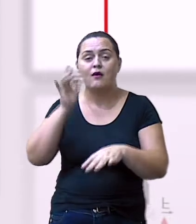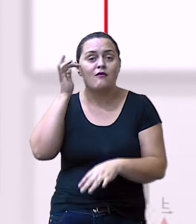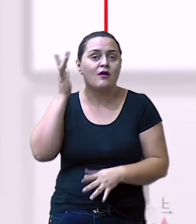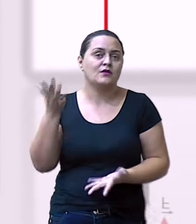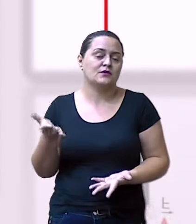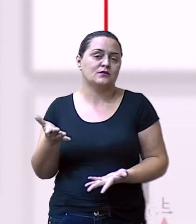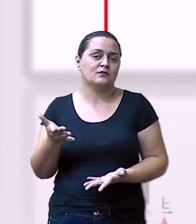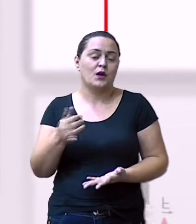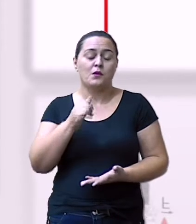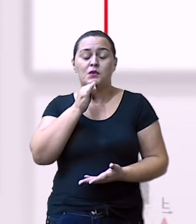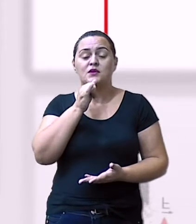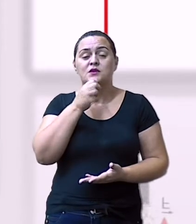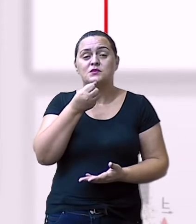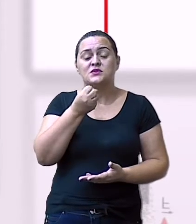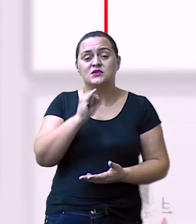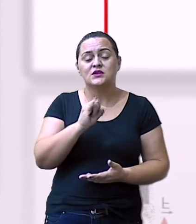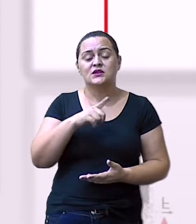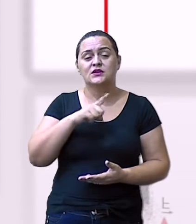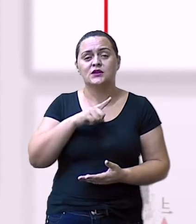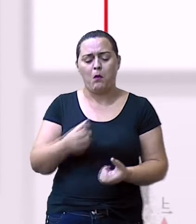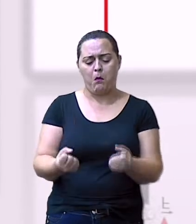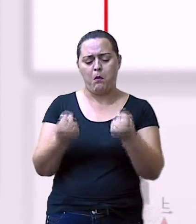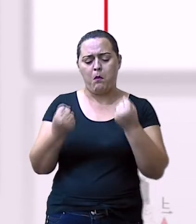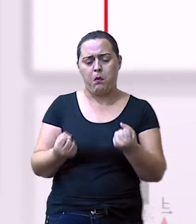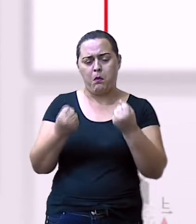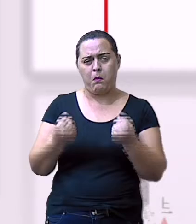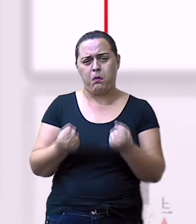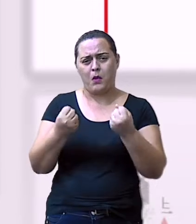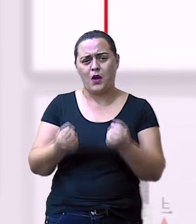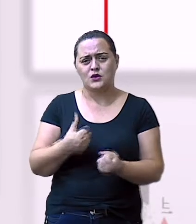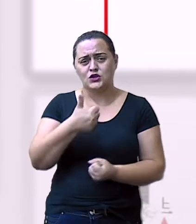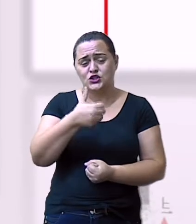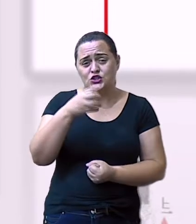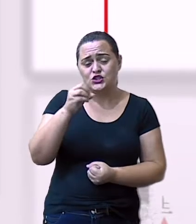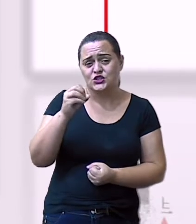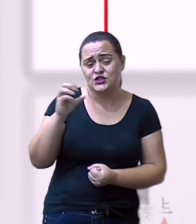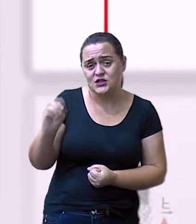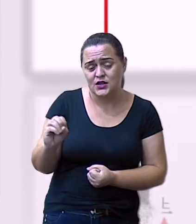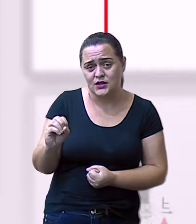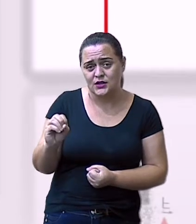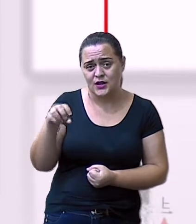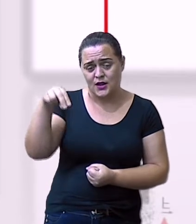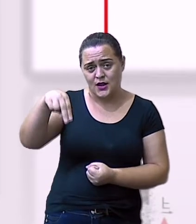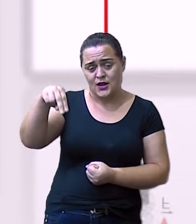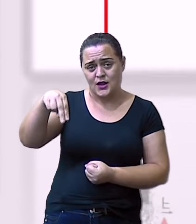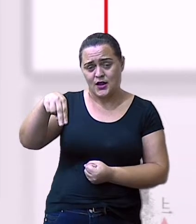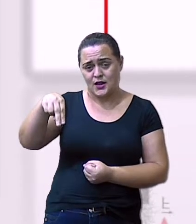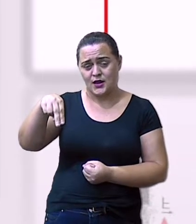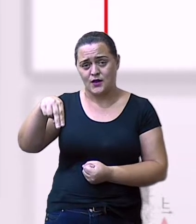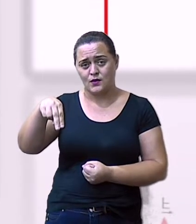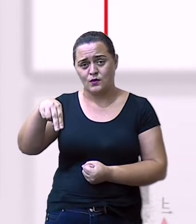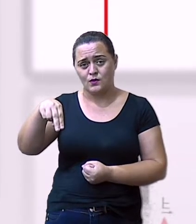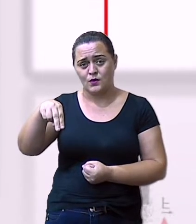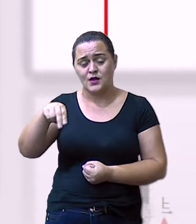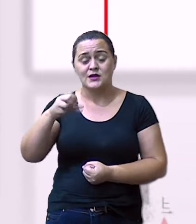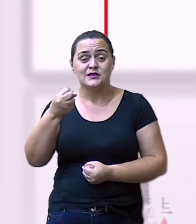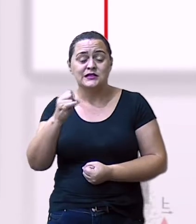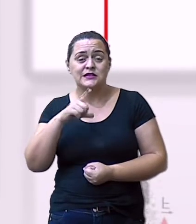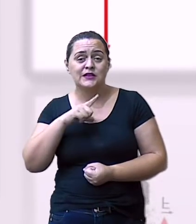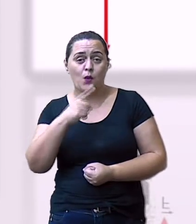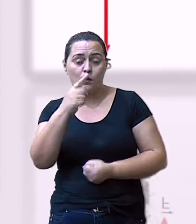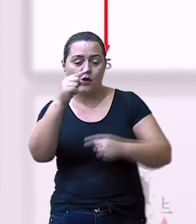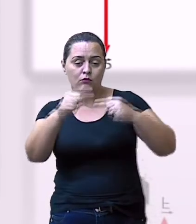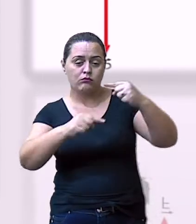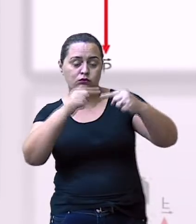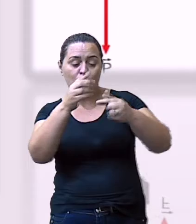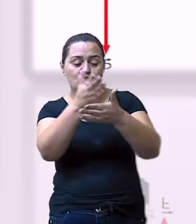de 100 newtons e aí eu tenho uma roldana, eu dividi em 50 newtons o peso. Mas se eu